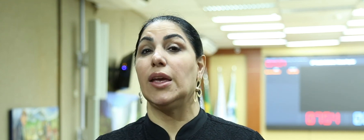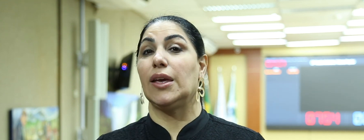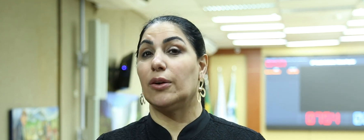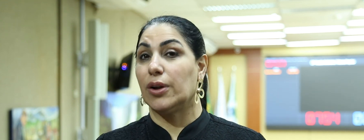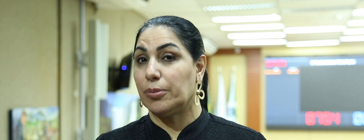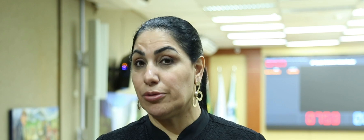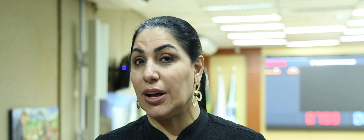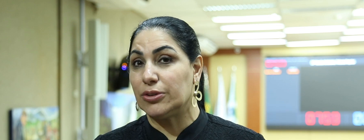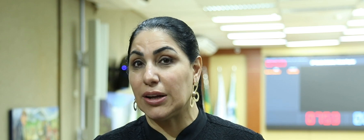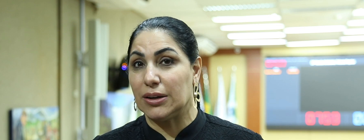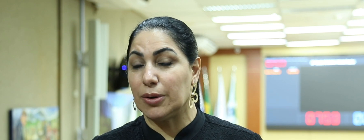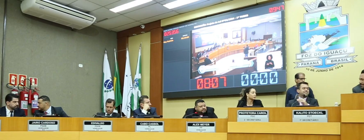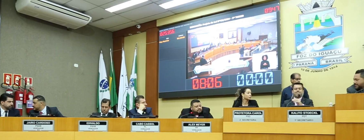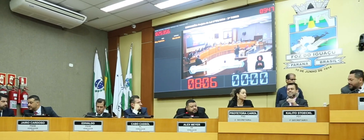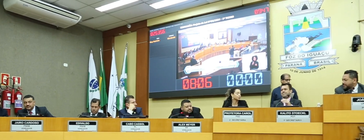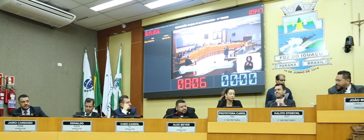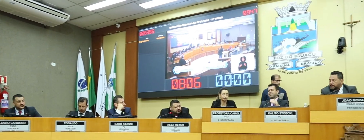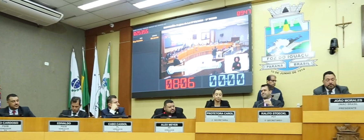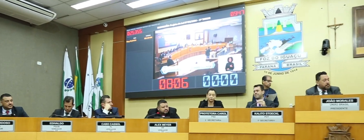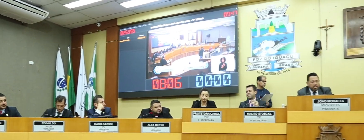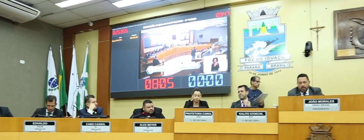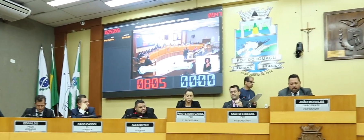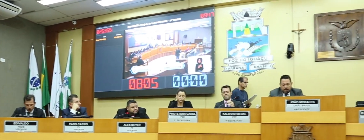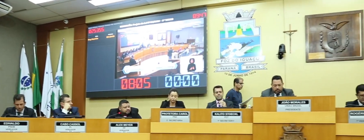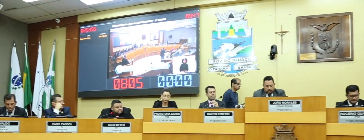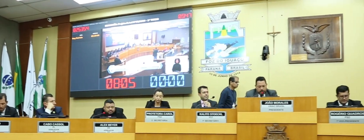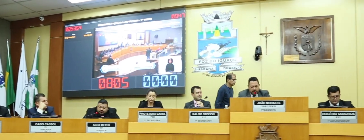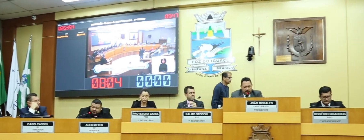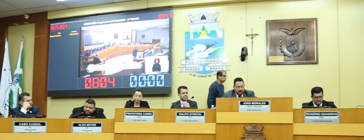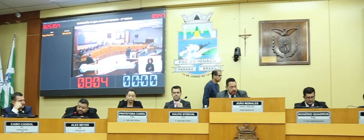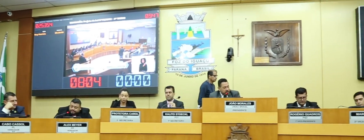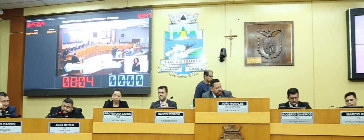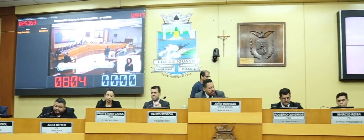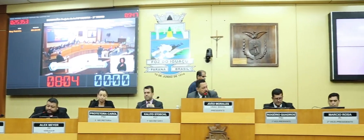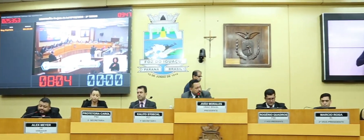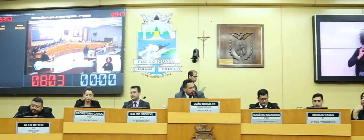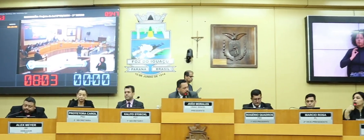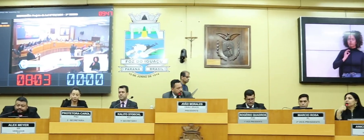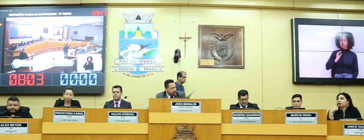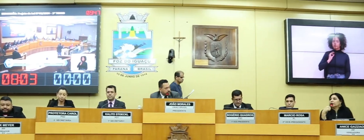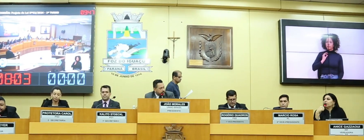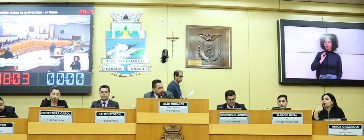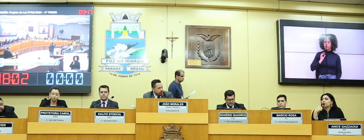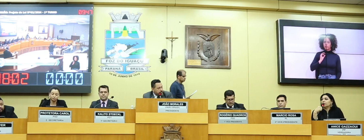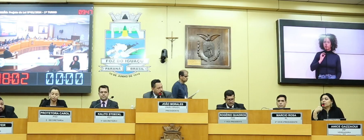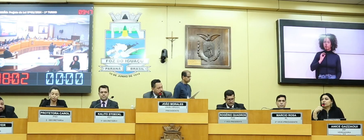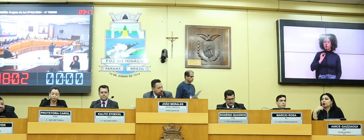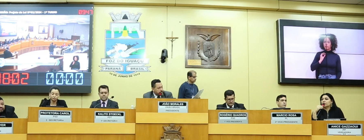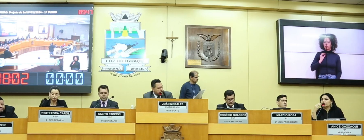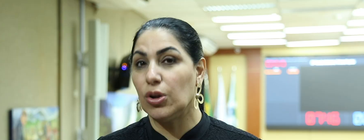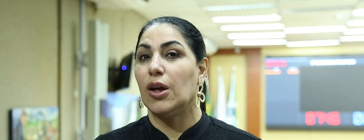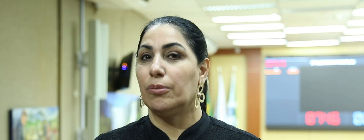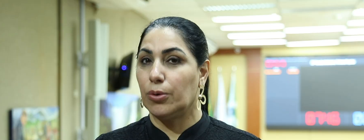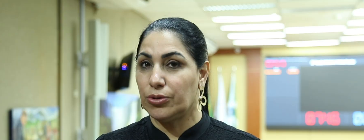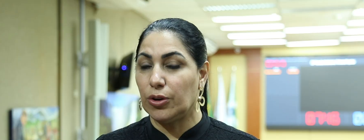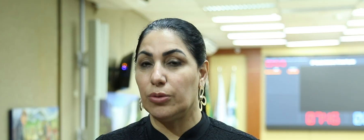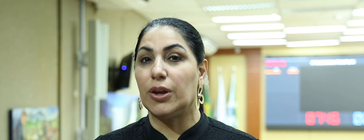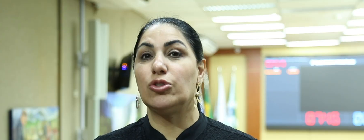IBAN, e agora aprovado na Câmara. Importante essa discussão para que a gente possa estar dando seguimento e, principalmente, a gente possa estar